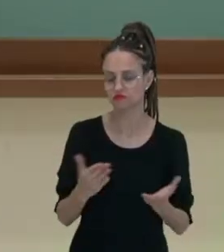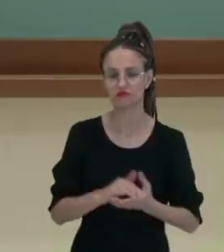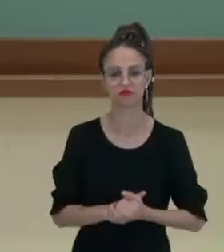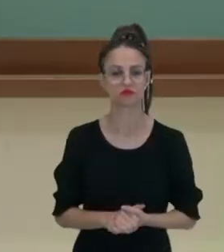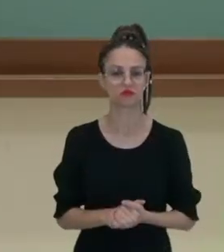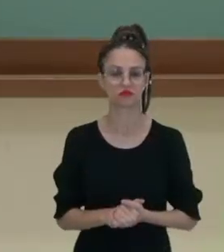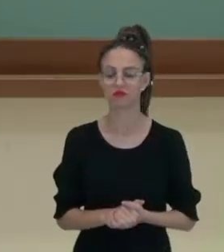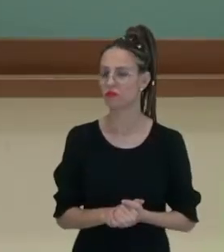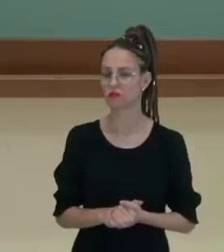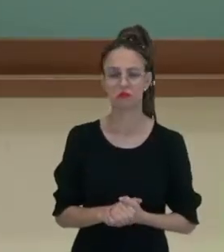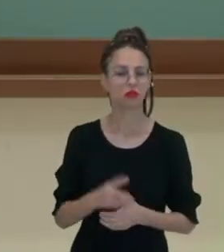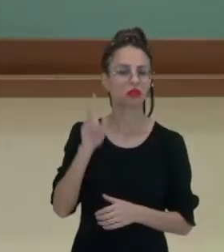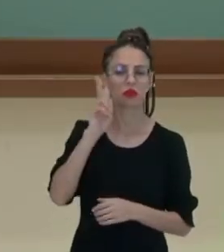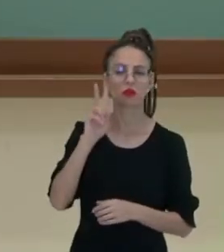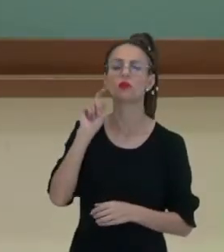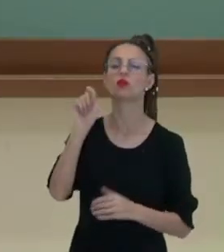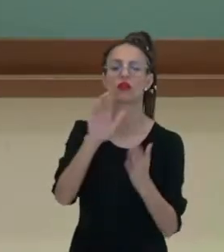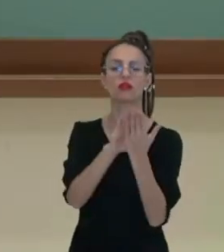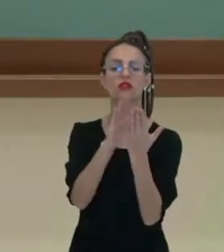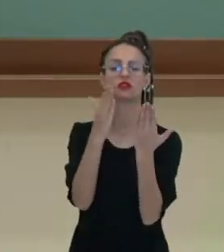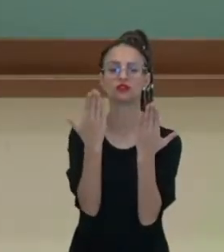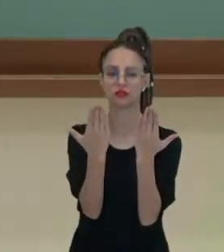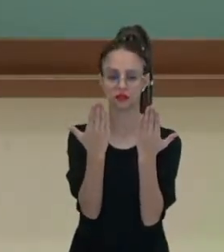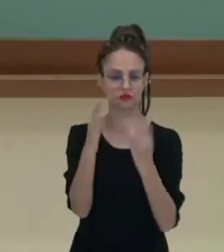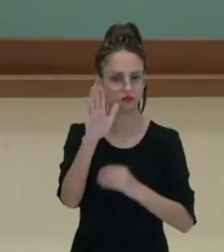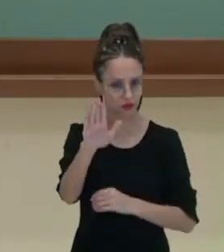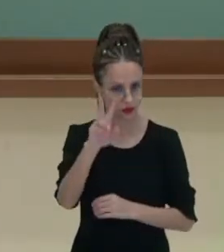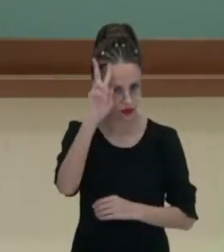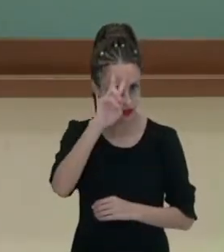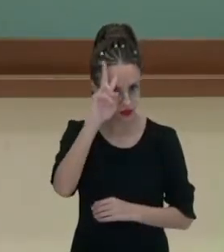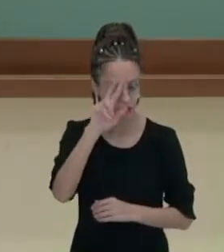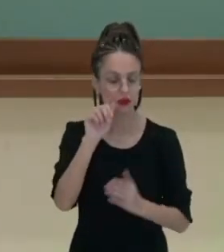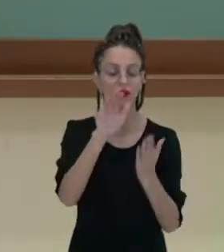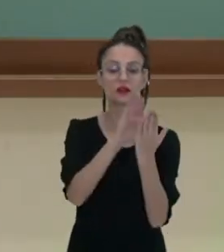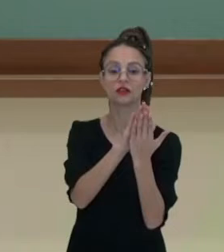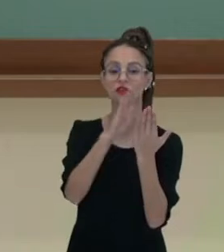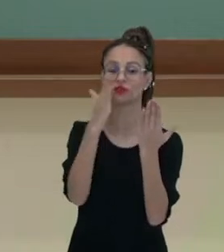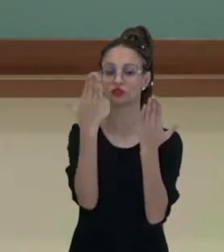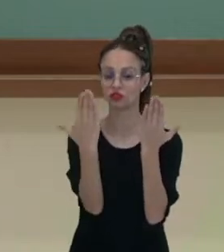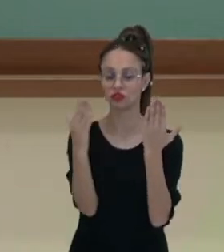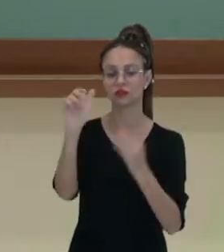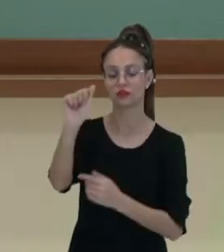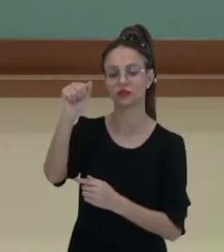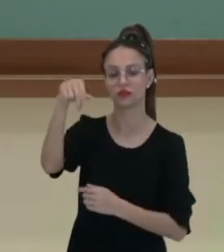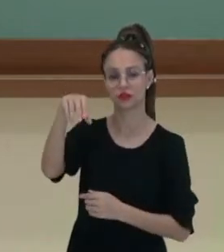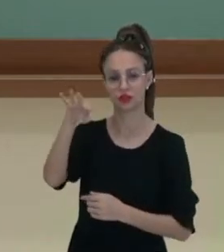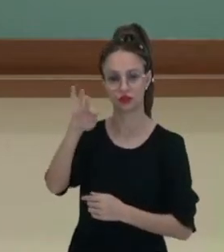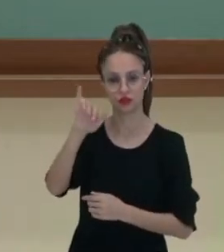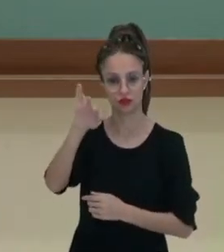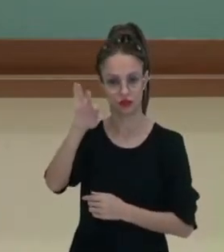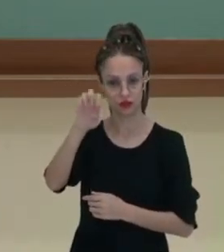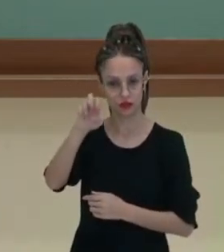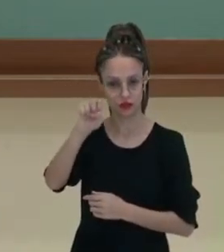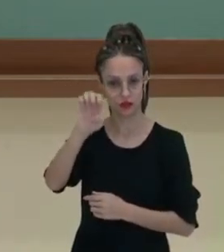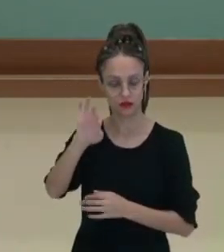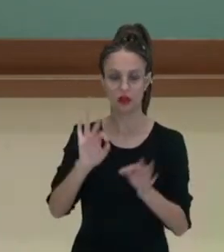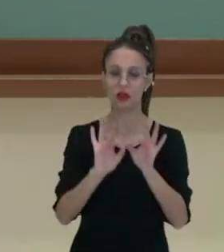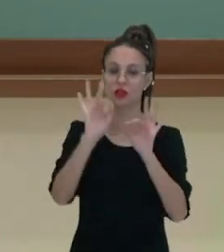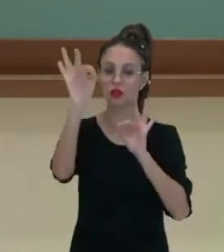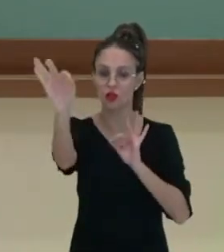Prof, não estou recordando bem o que é antítese, então vamos resgatar. A antítese, o que é?